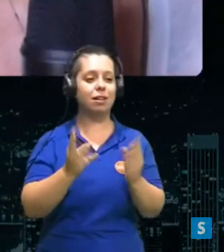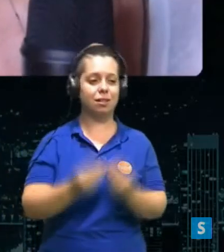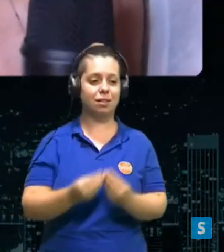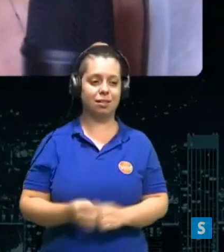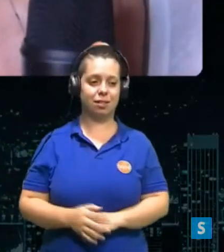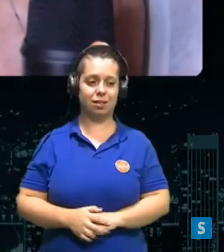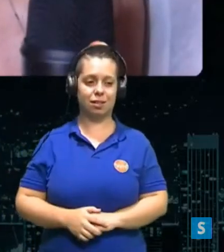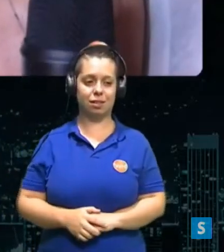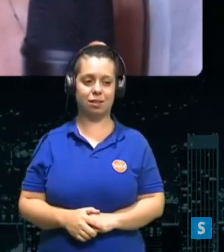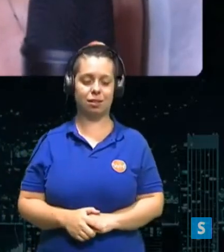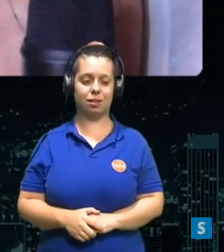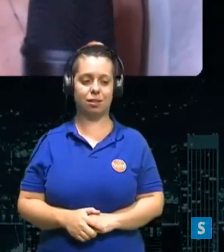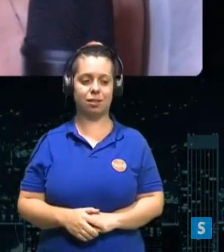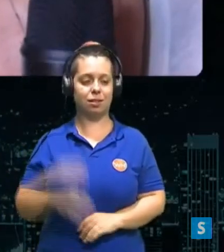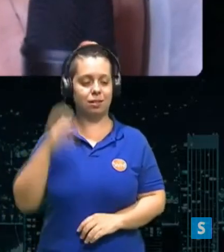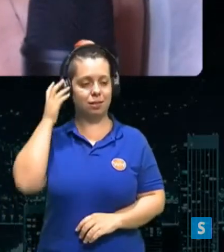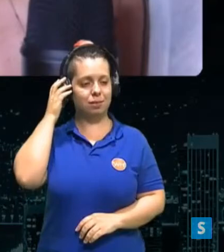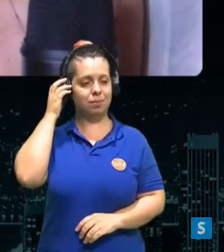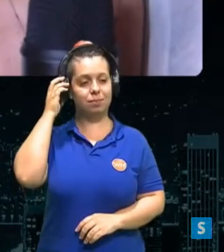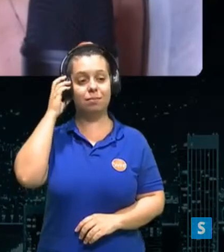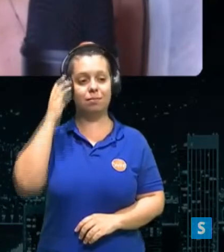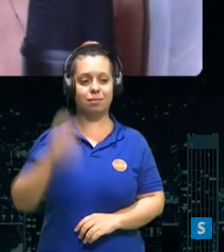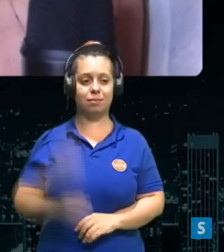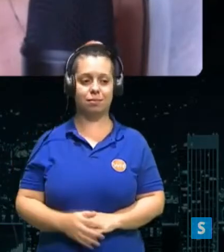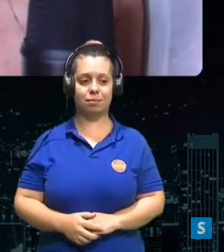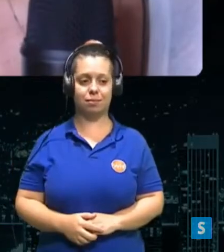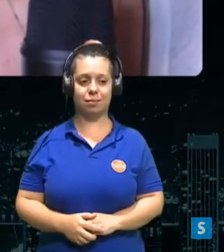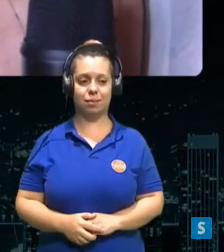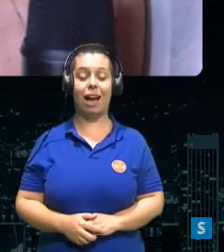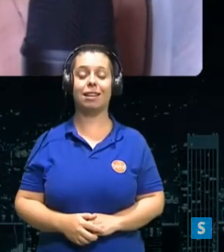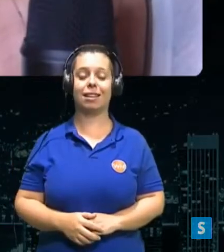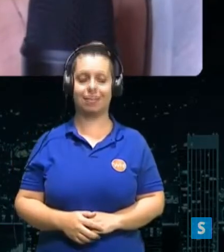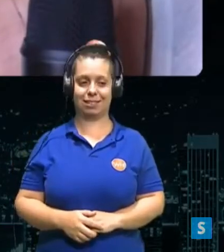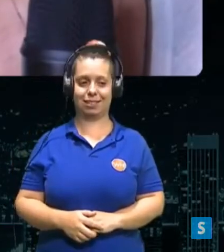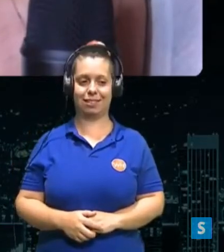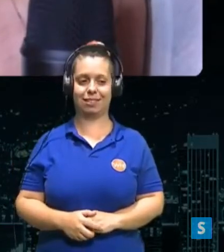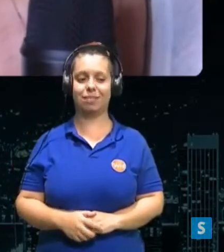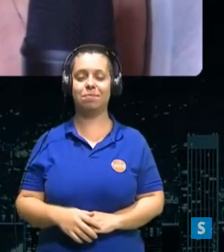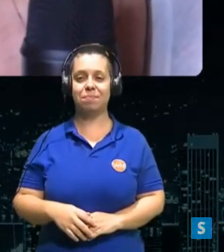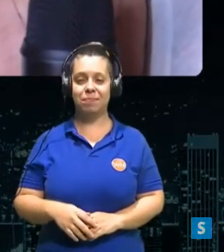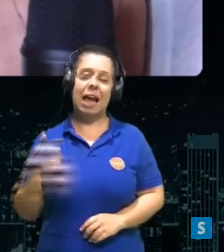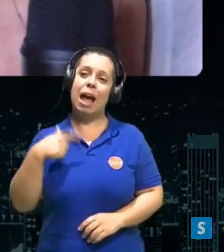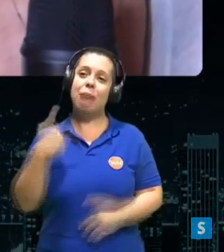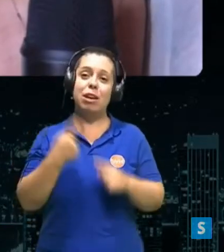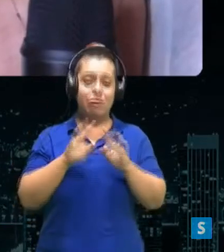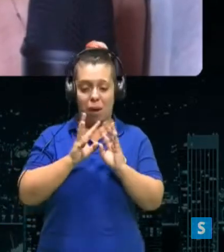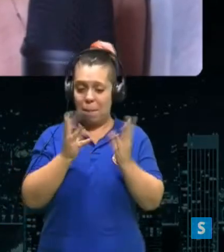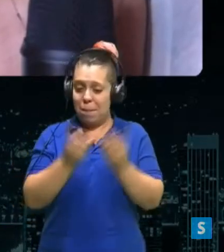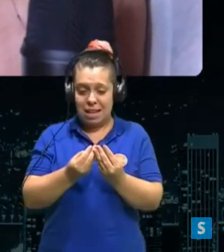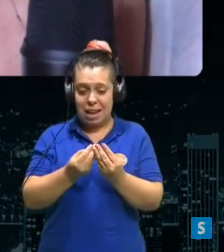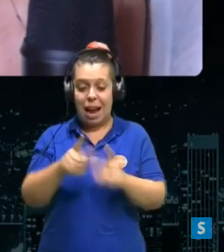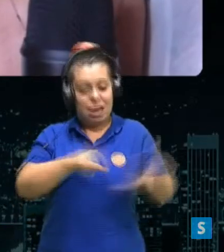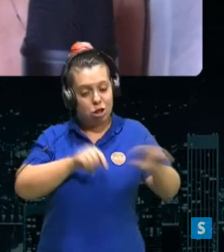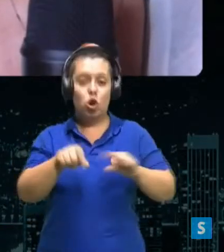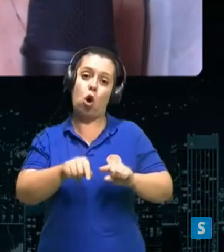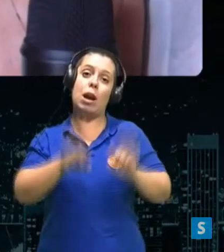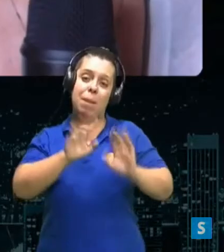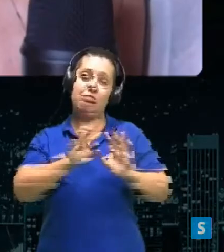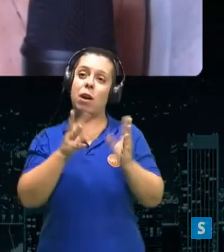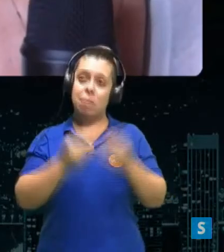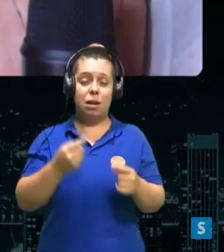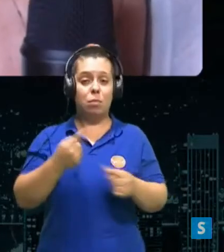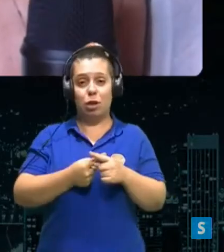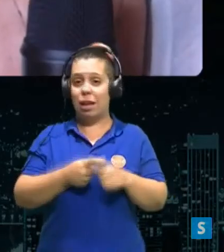família a gente não chama de família por escolha a gente trabalha 24 horas por dia sete dias por semana não